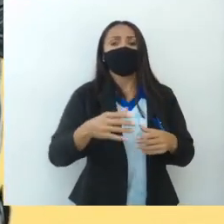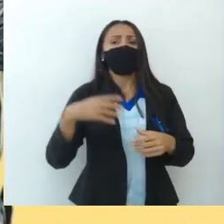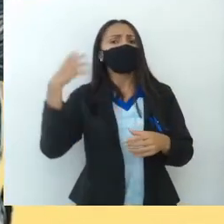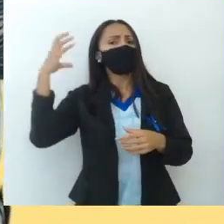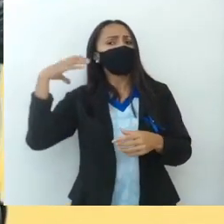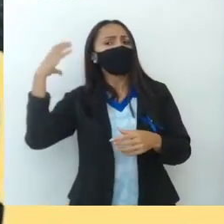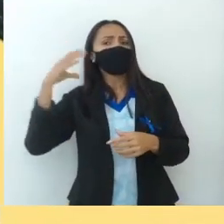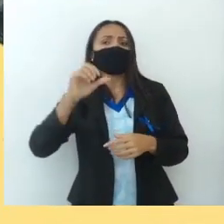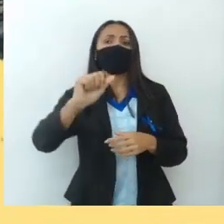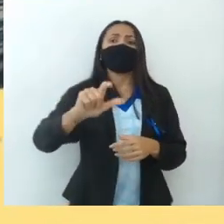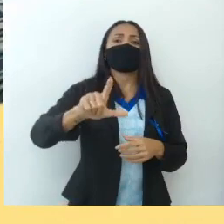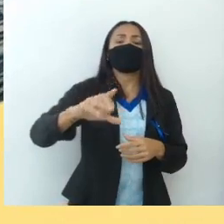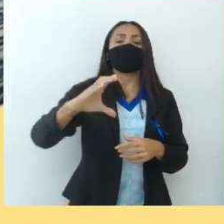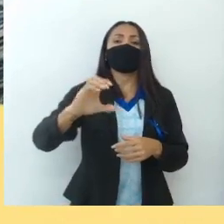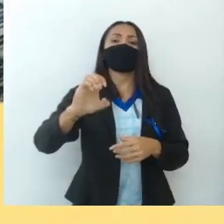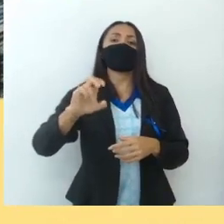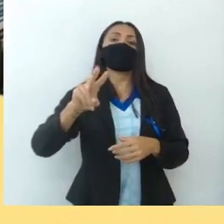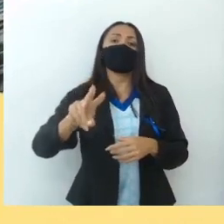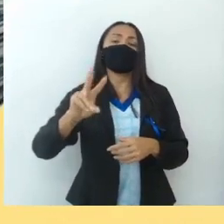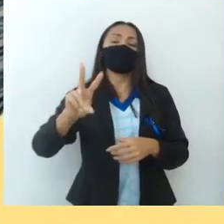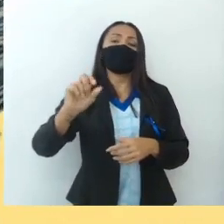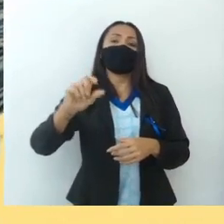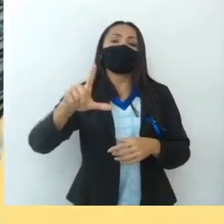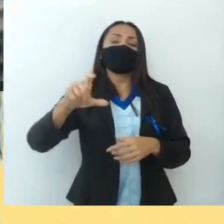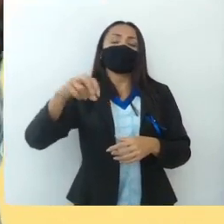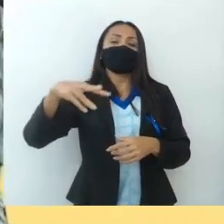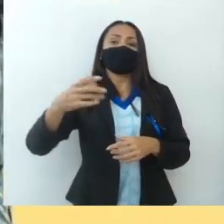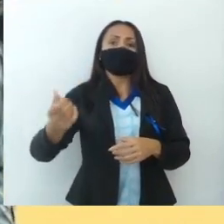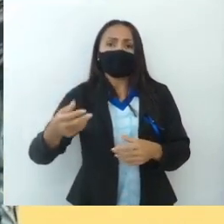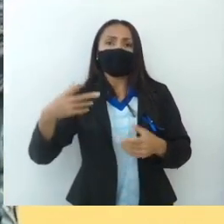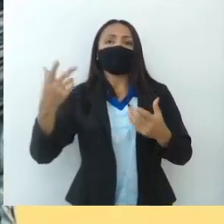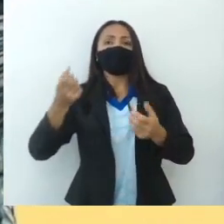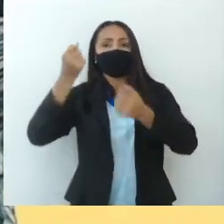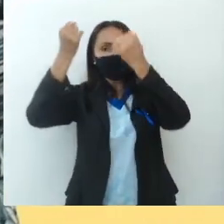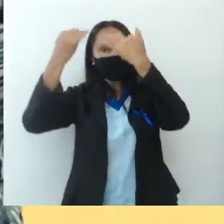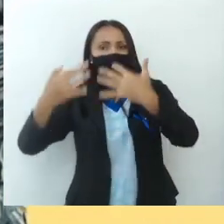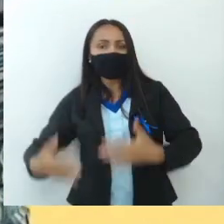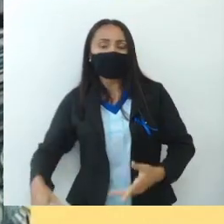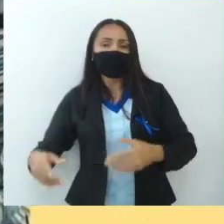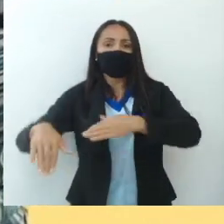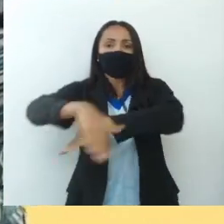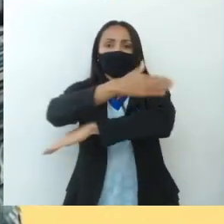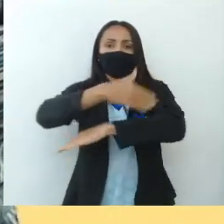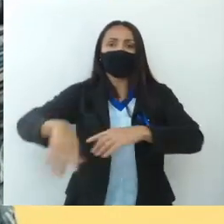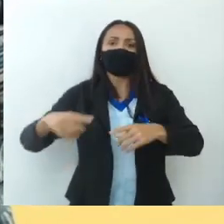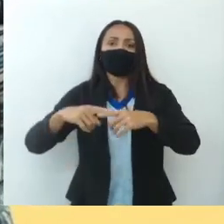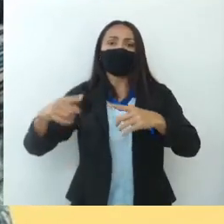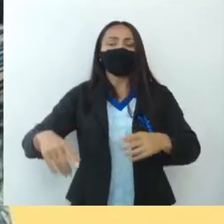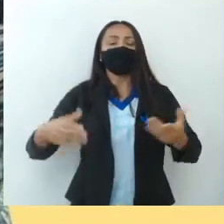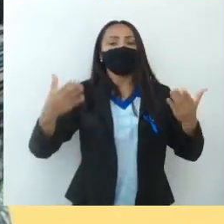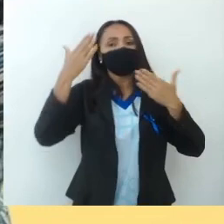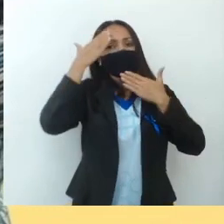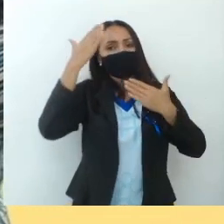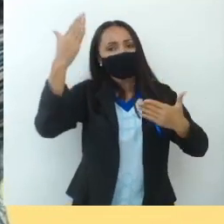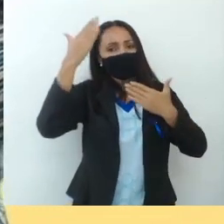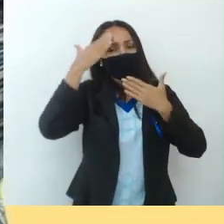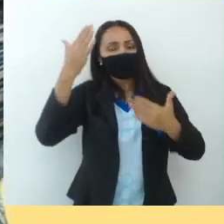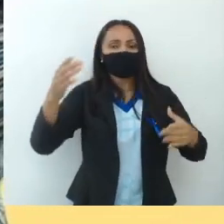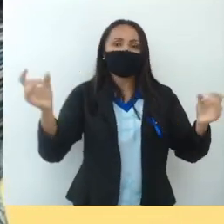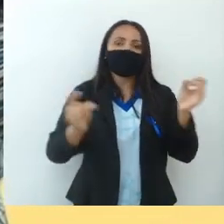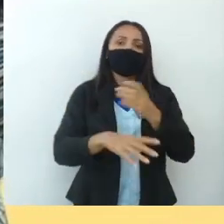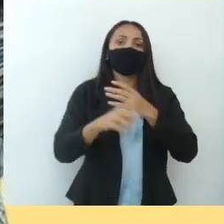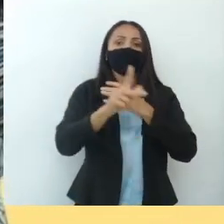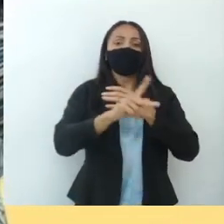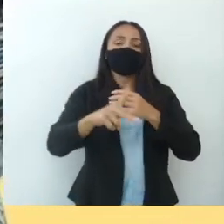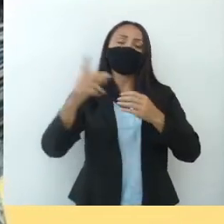Ruas que Andei, e vê lá as ruas e os bairros que ele fala. Tenho certeza que você já passou por lá. Muito obrigado, gente, por hoje é só. E o professor